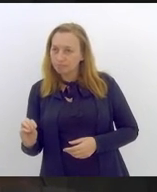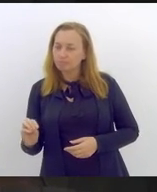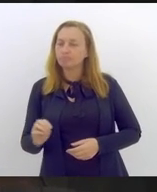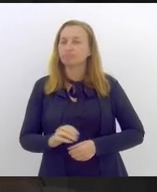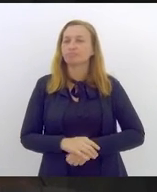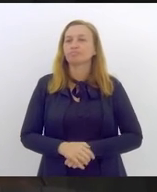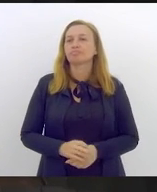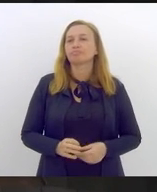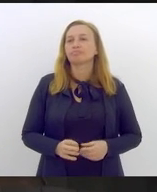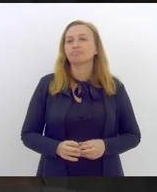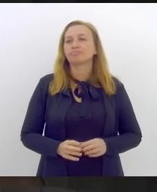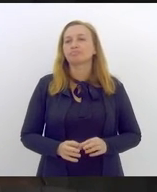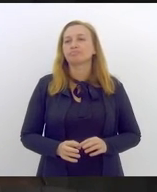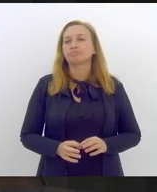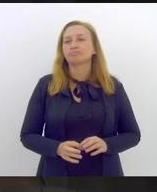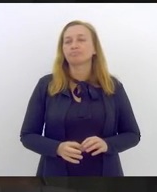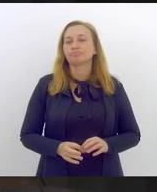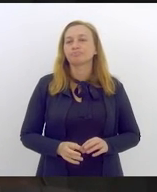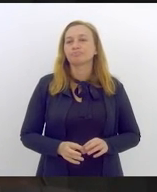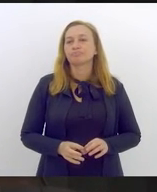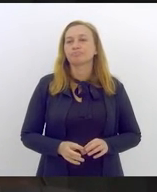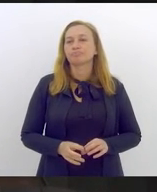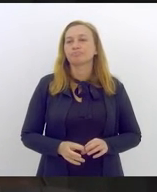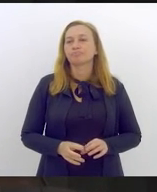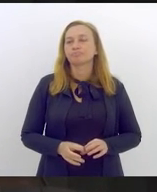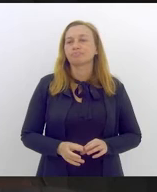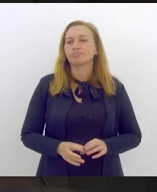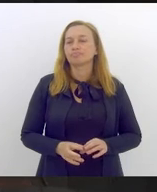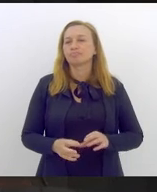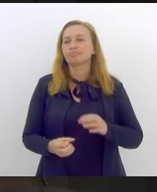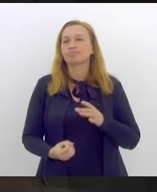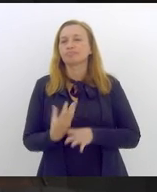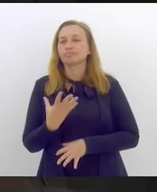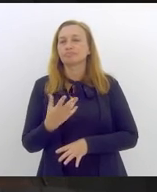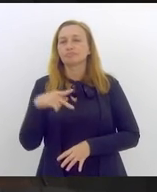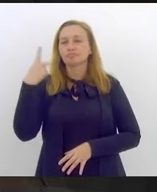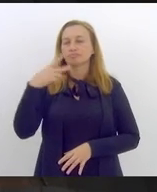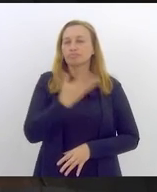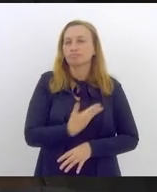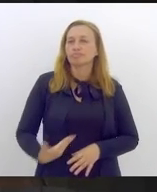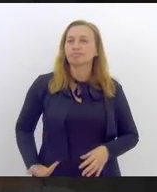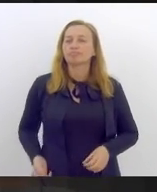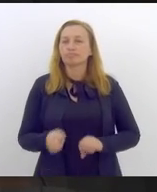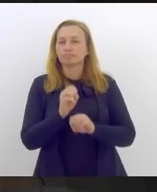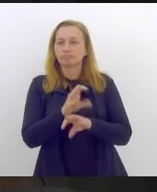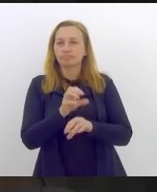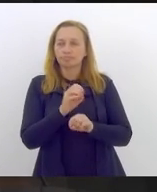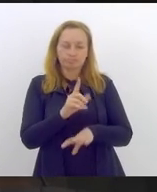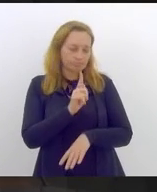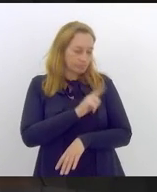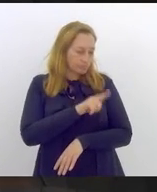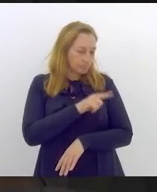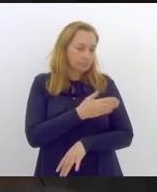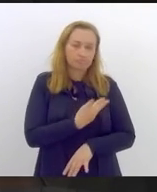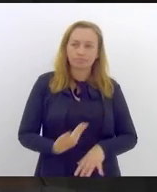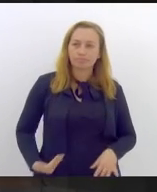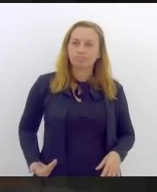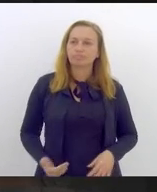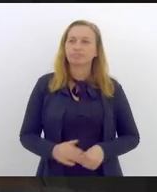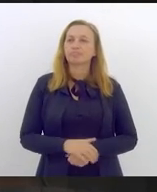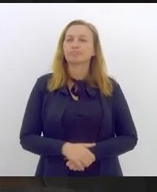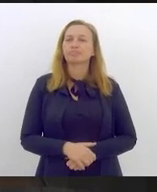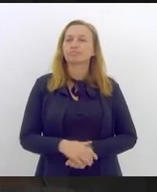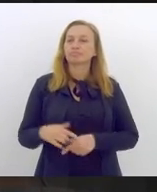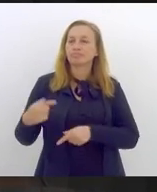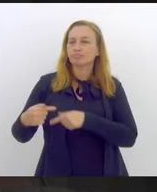como formulador de políticas públicas de educação como educador como gestor público da educação ele que